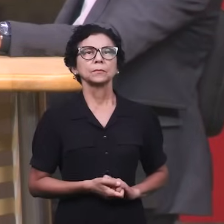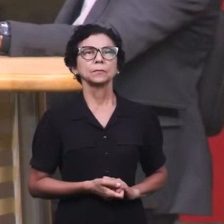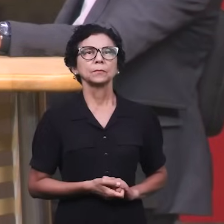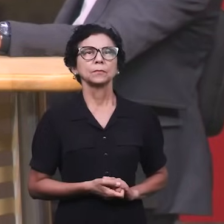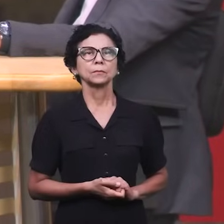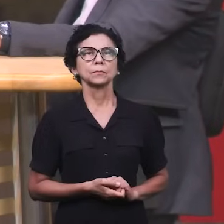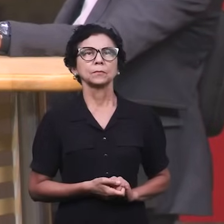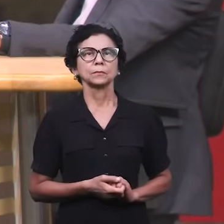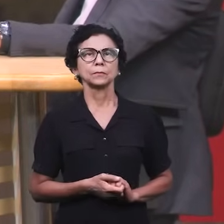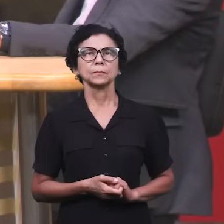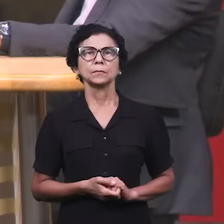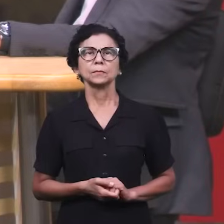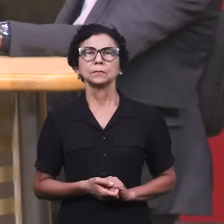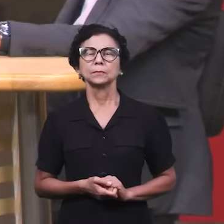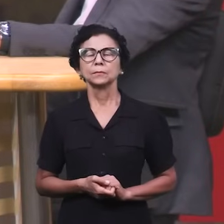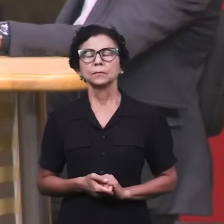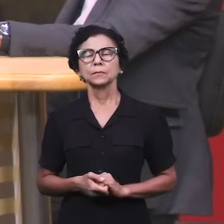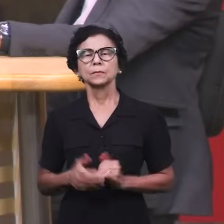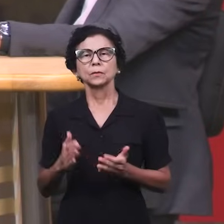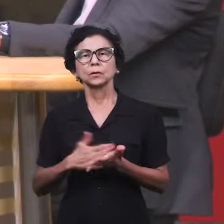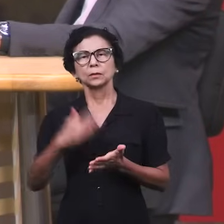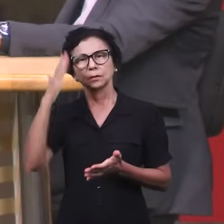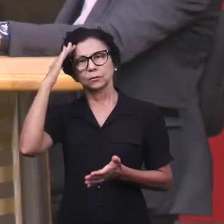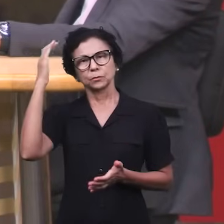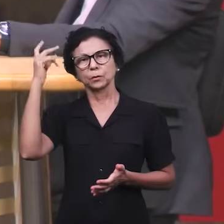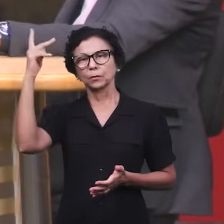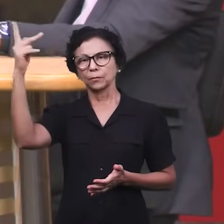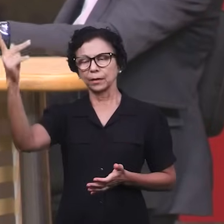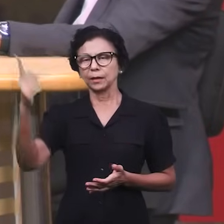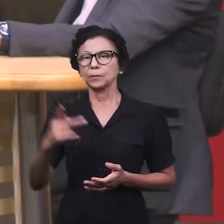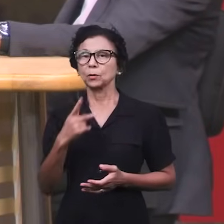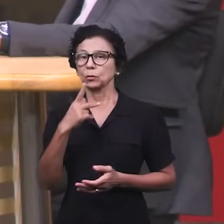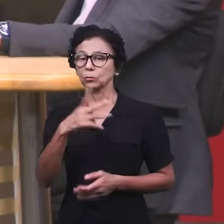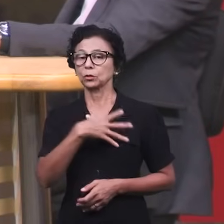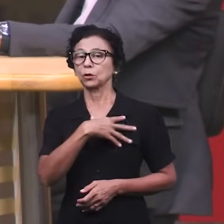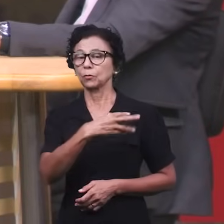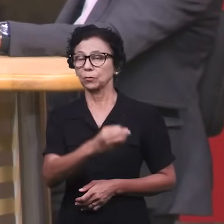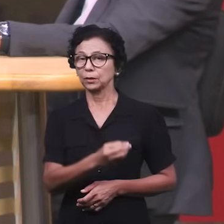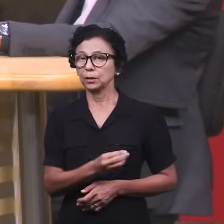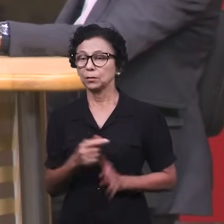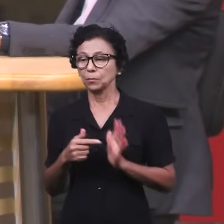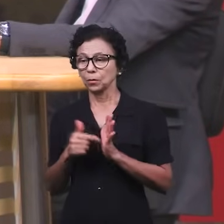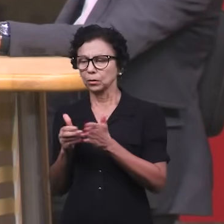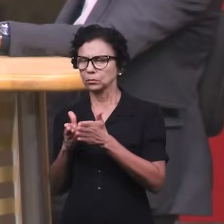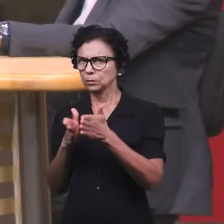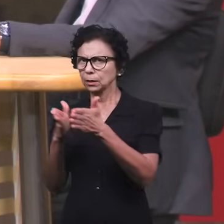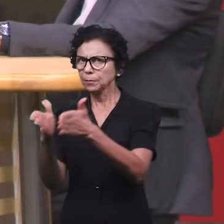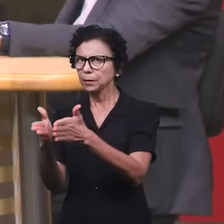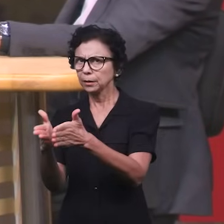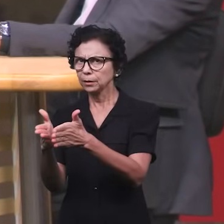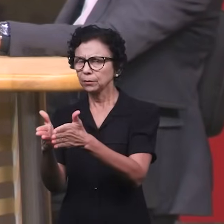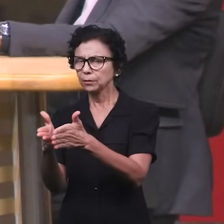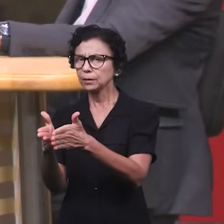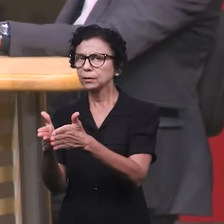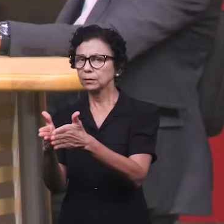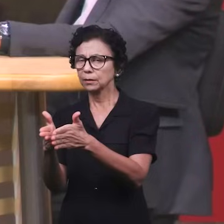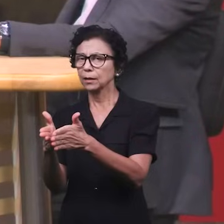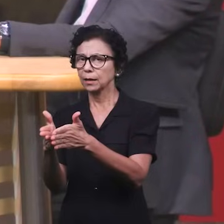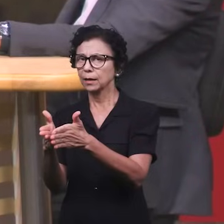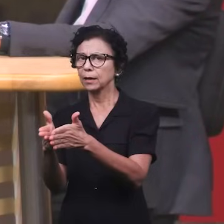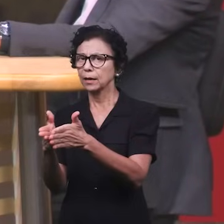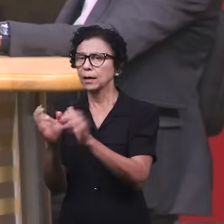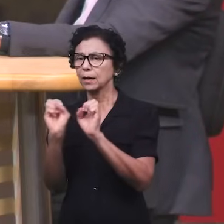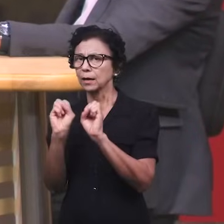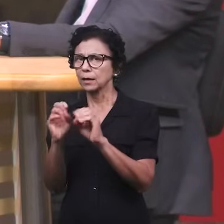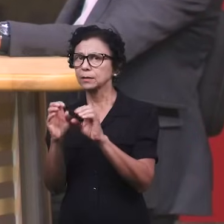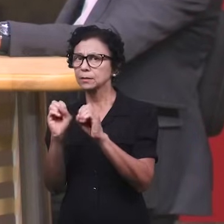de provérbios né Ensina o teu filho o caminho em que deves andar e quando ele for velho for adulto não se desviará dele